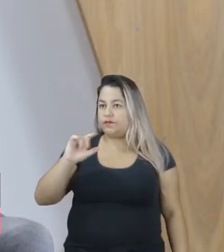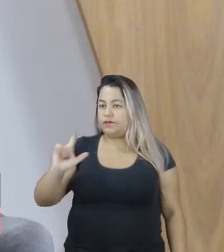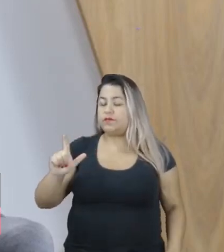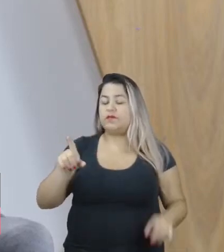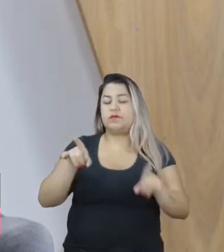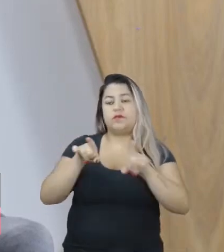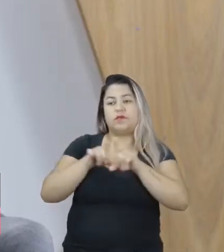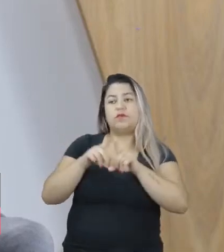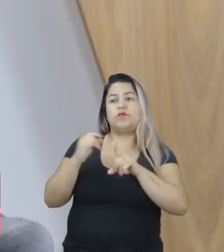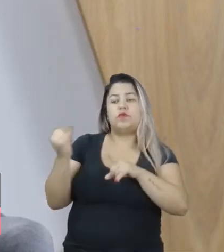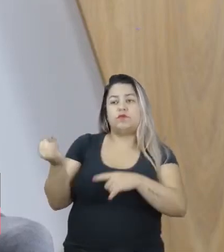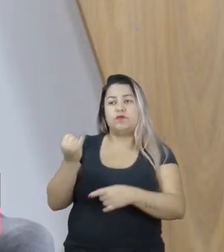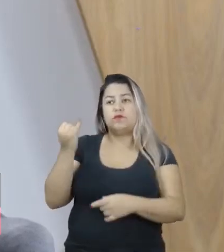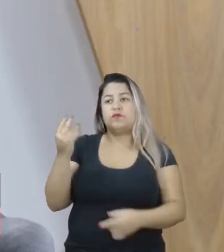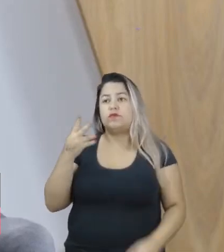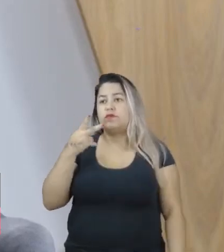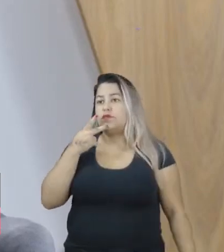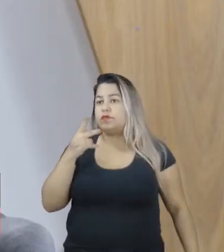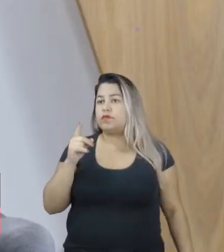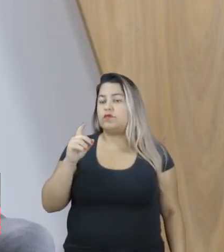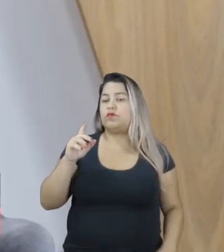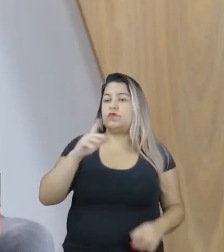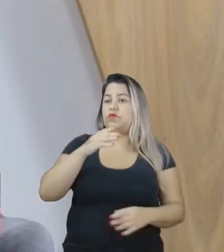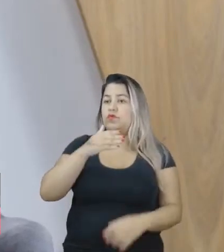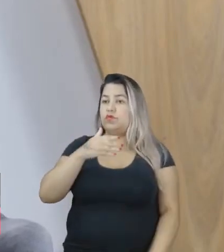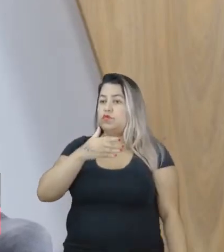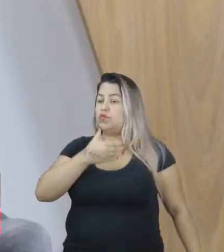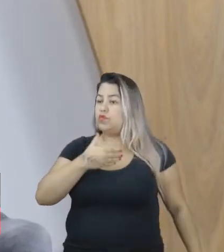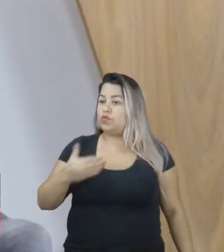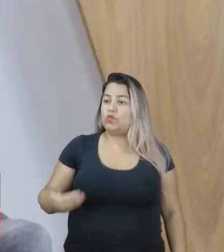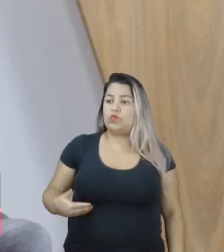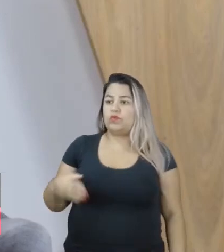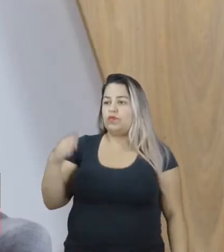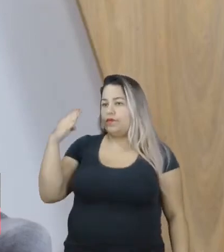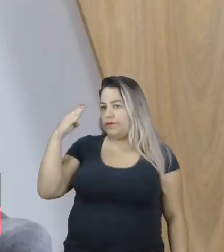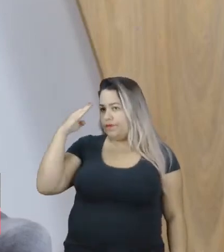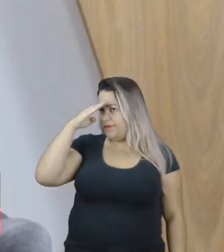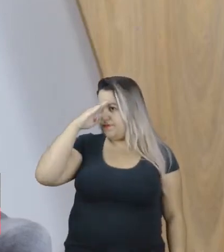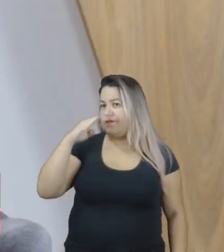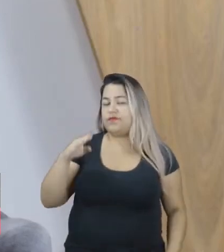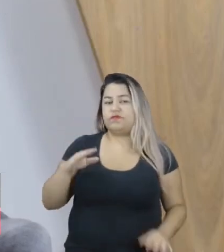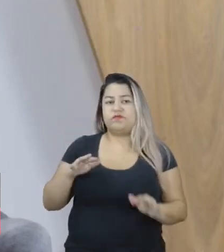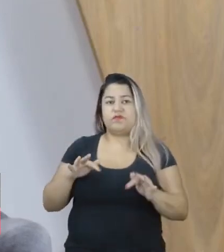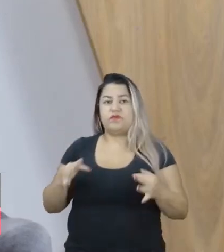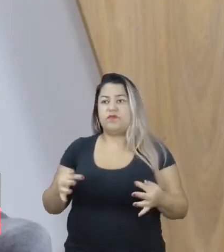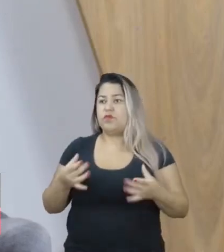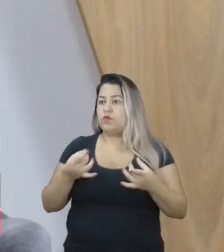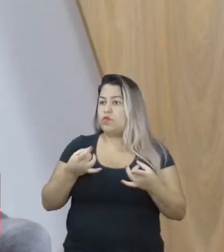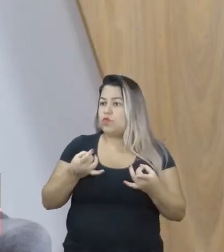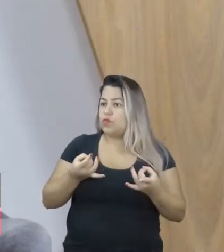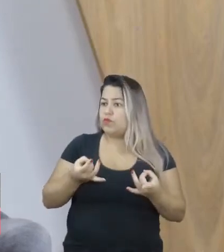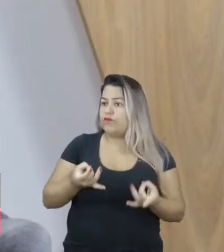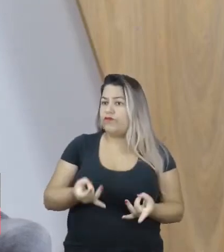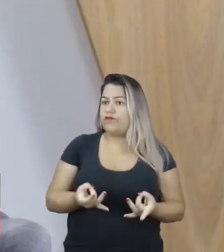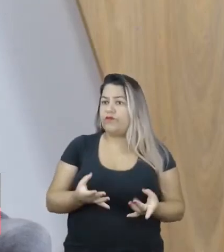lógica completamente oposta do governo Bolsonaro, que estava simplesmente tentando vender, né, nem